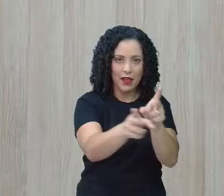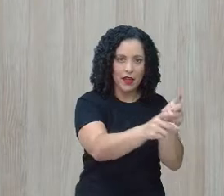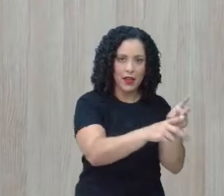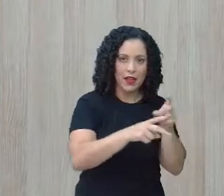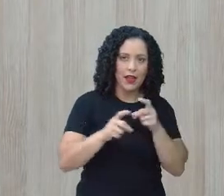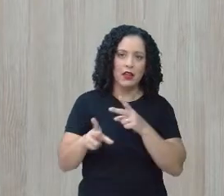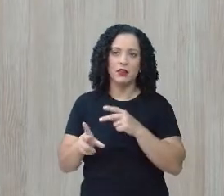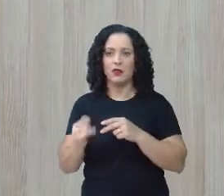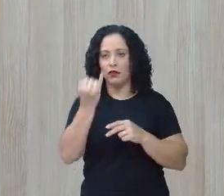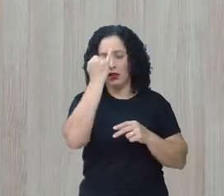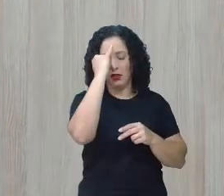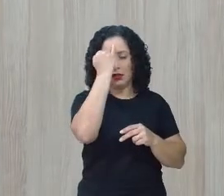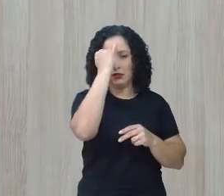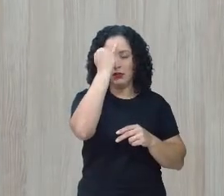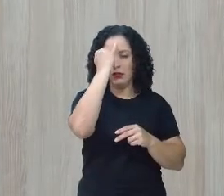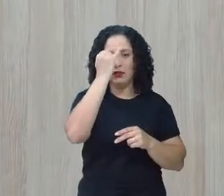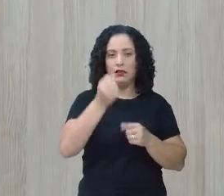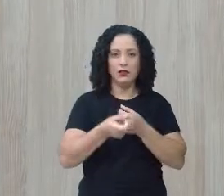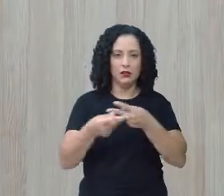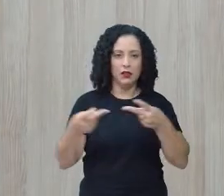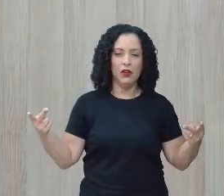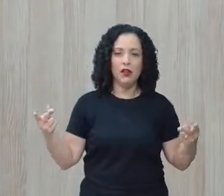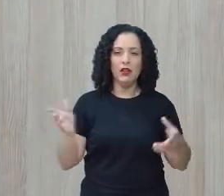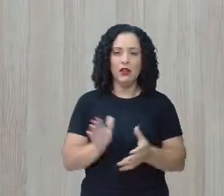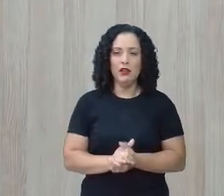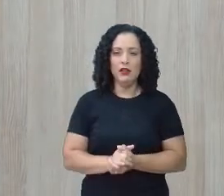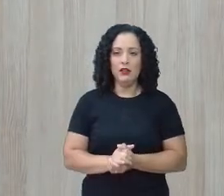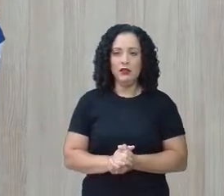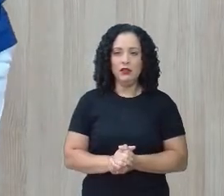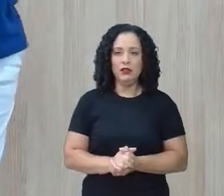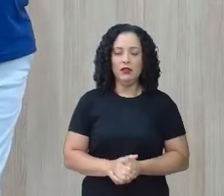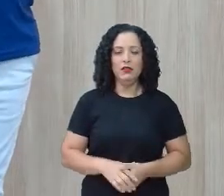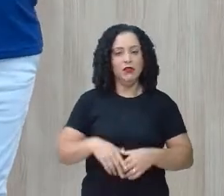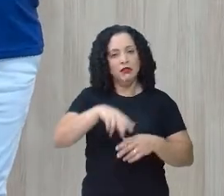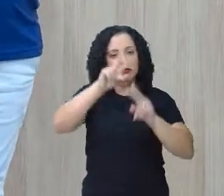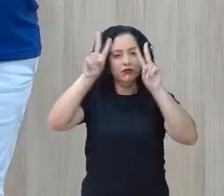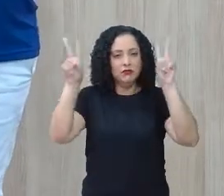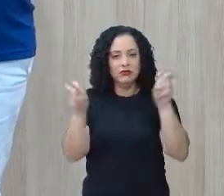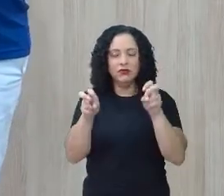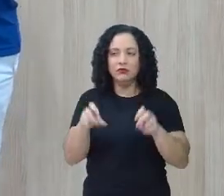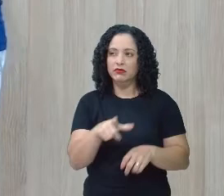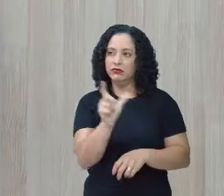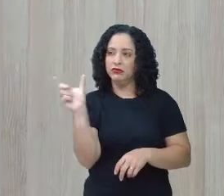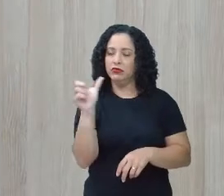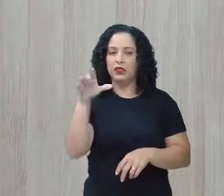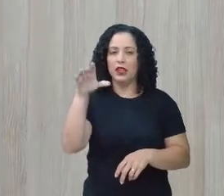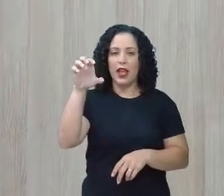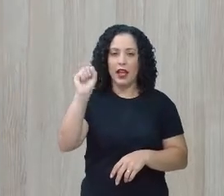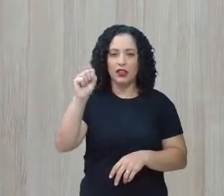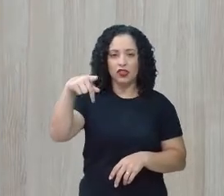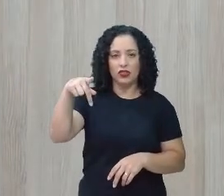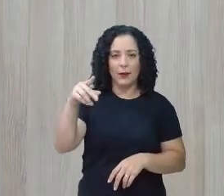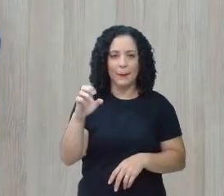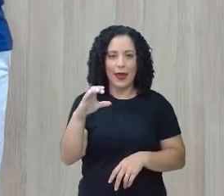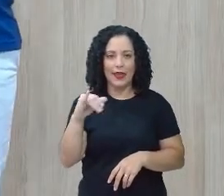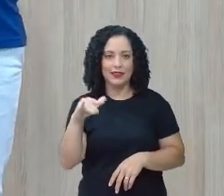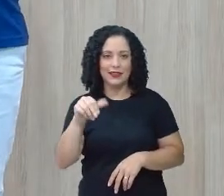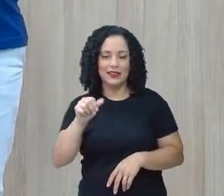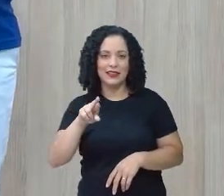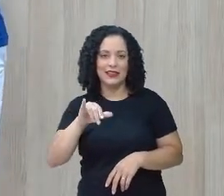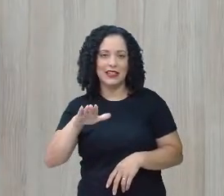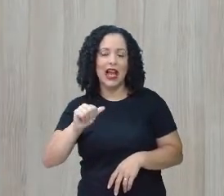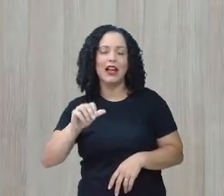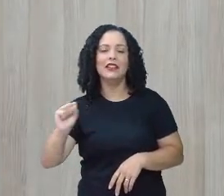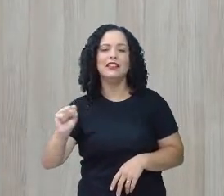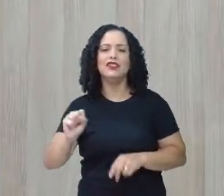Índias. E quando a gente fala em especiarias, a gente está se referindo, né, a produtos que hoje a gente conhece como temperos,